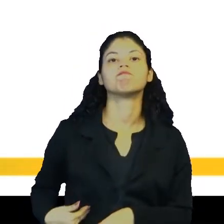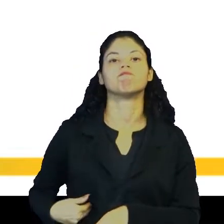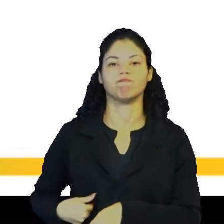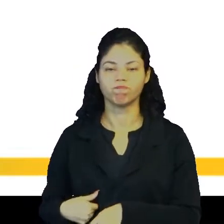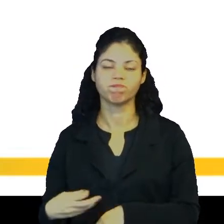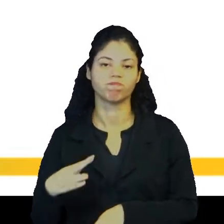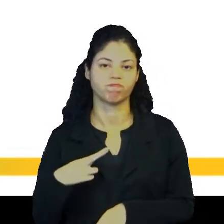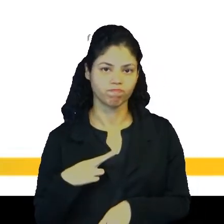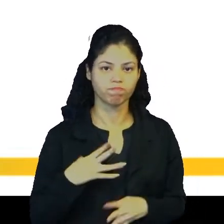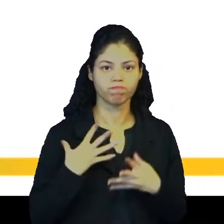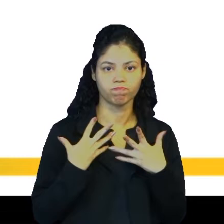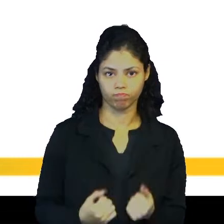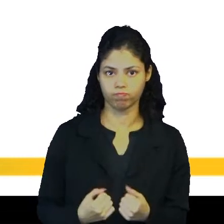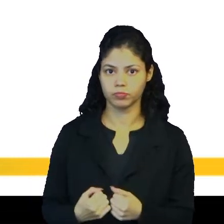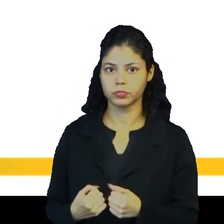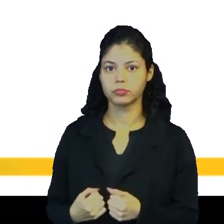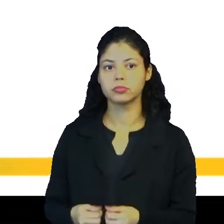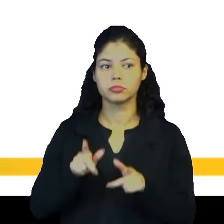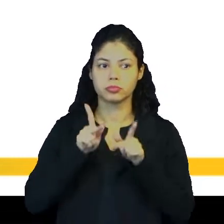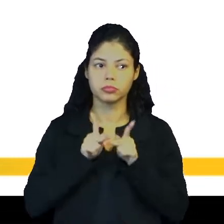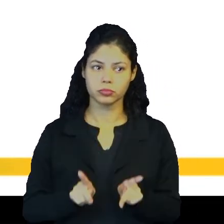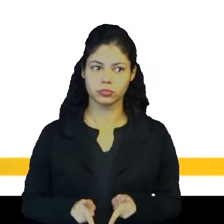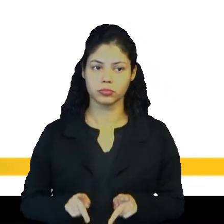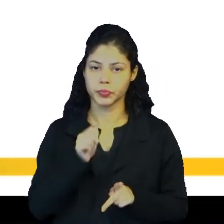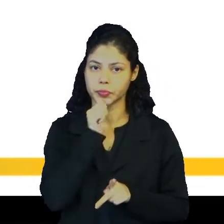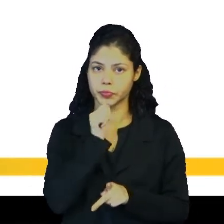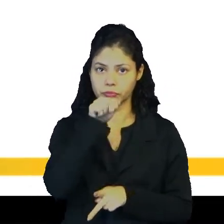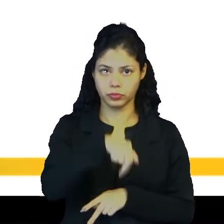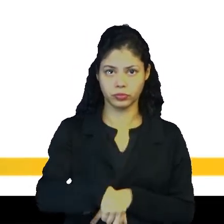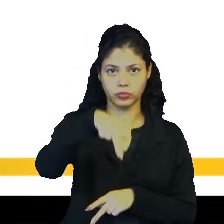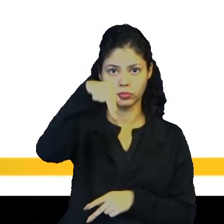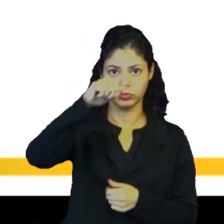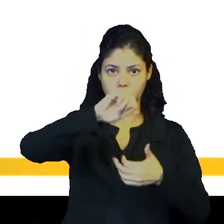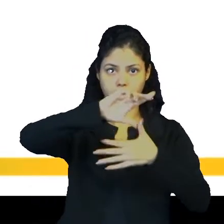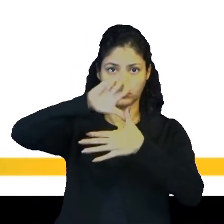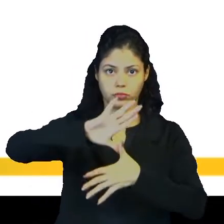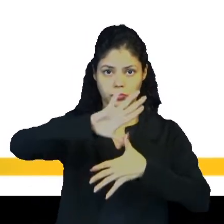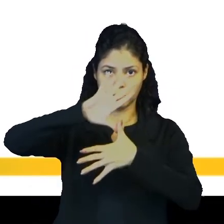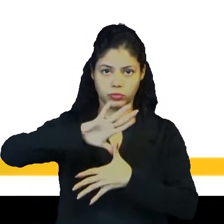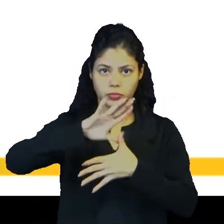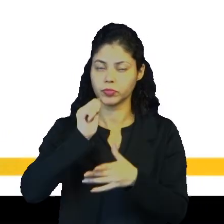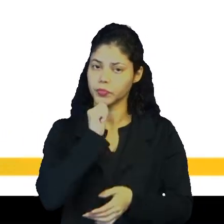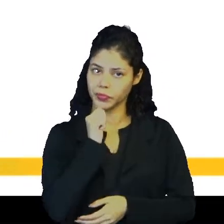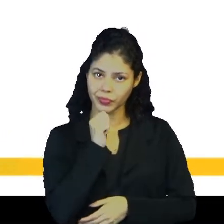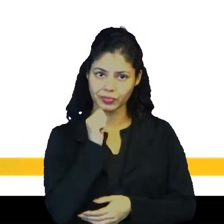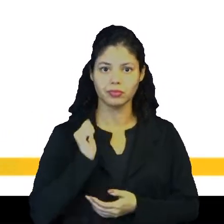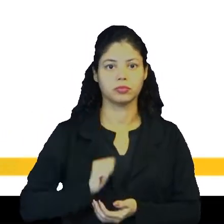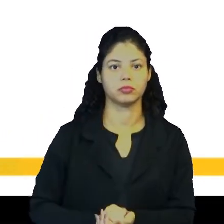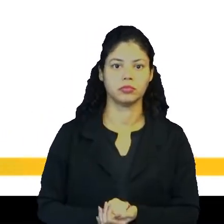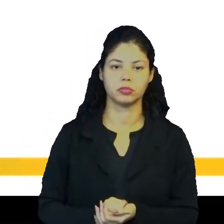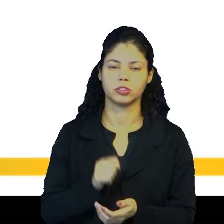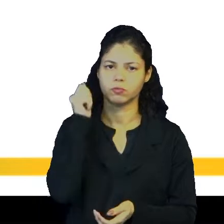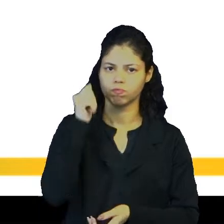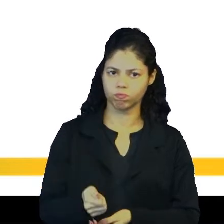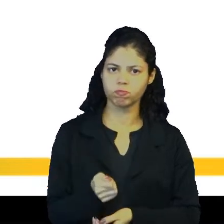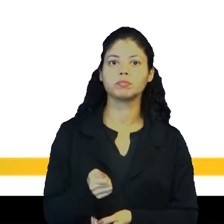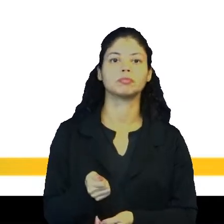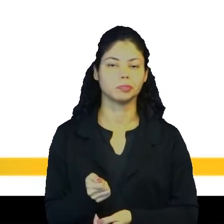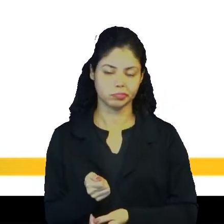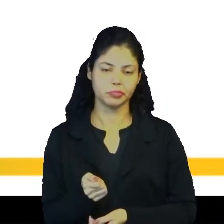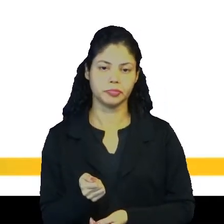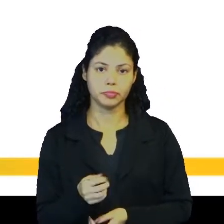privados, aderiram às posições norte-americanas em políticas externas e impuseram um Estado